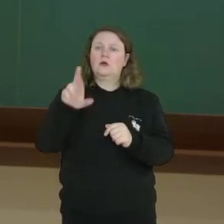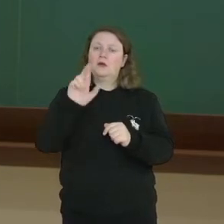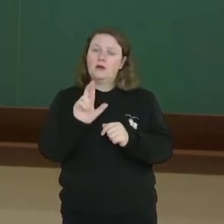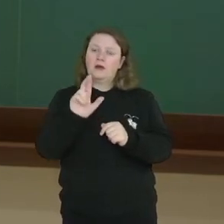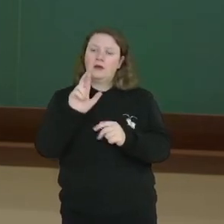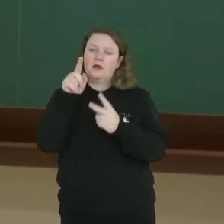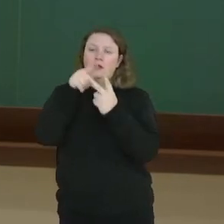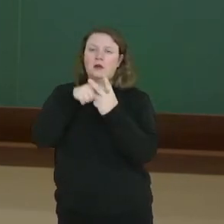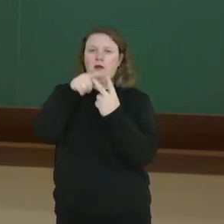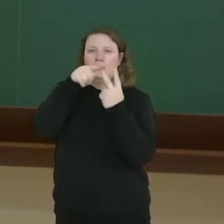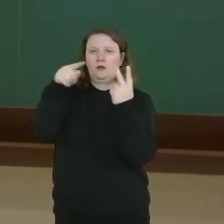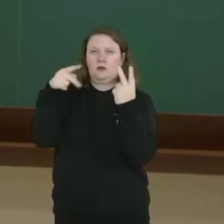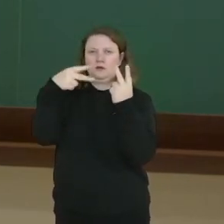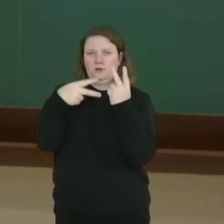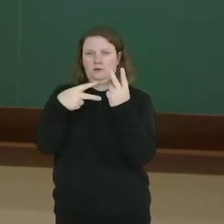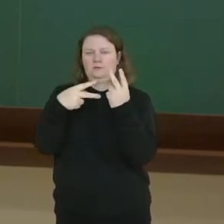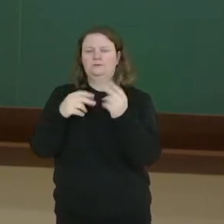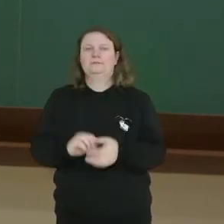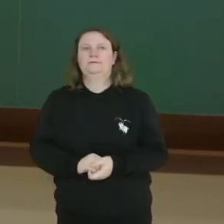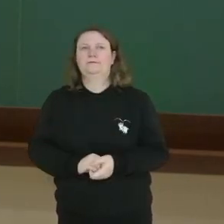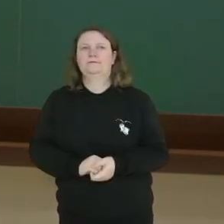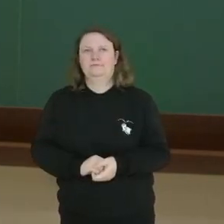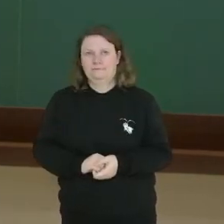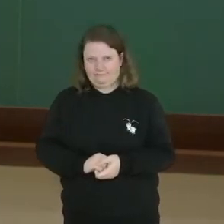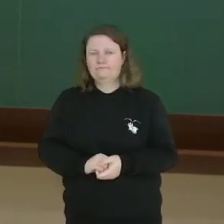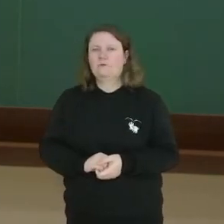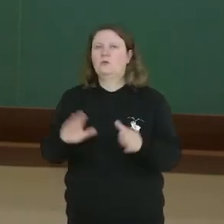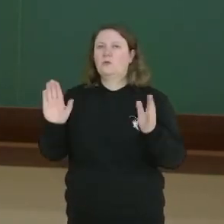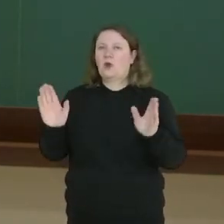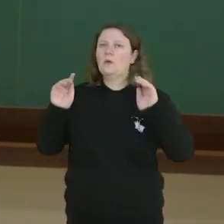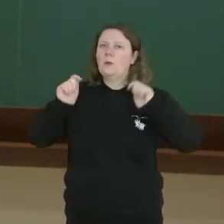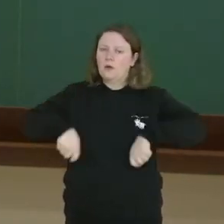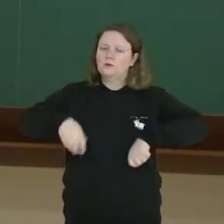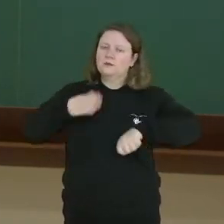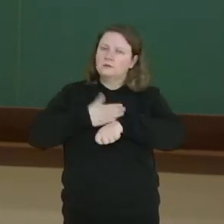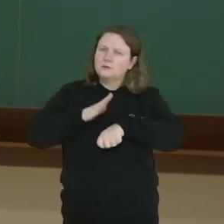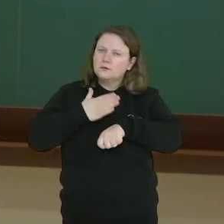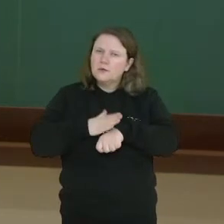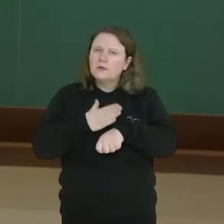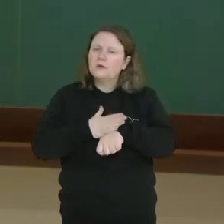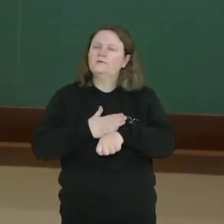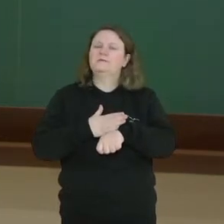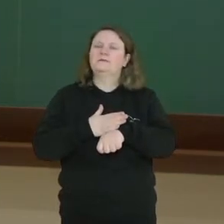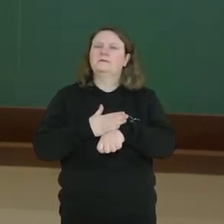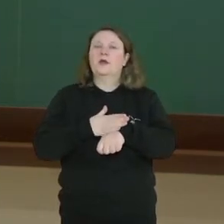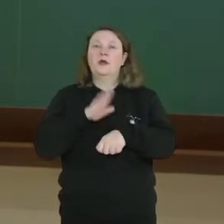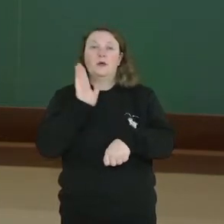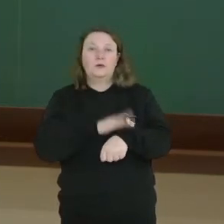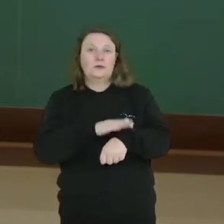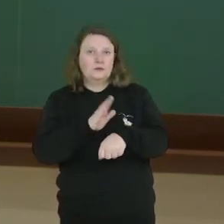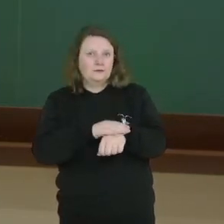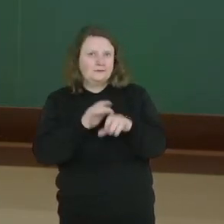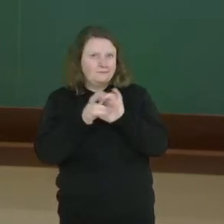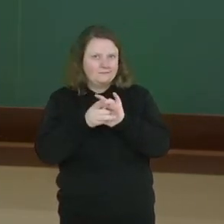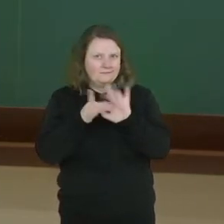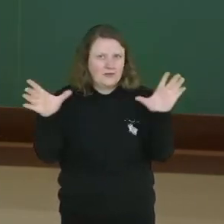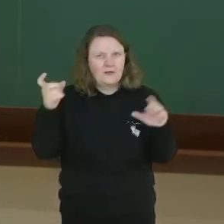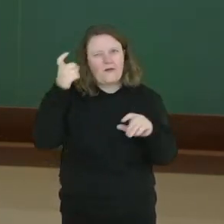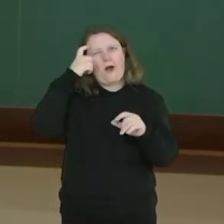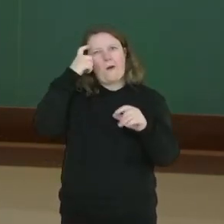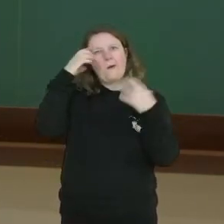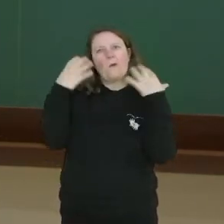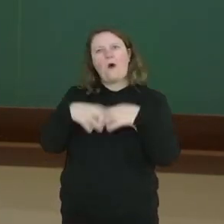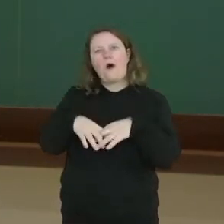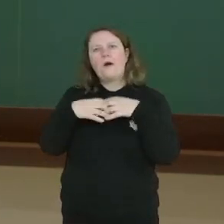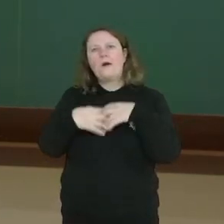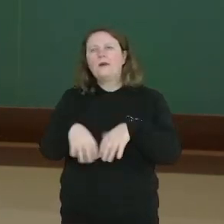o raio da circunferência no qual ele está inscrito, aí você consegue as outras informações. Então, vou dar um tempo para você pensar, para você conseguir